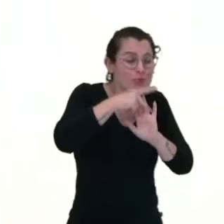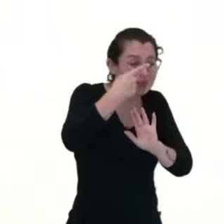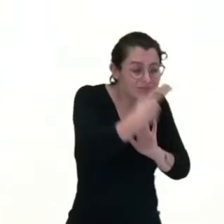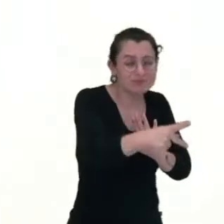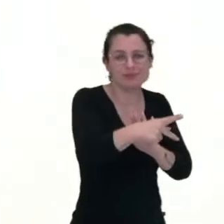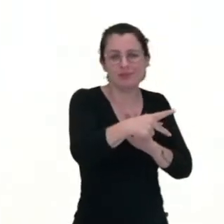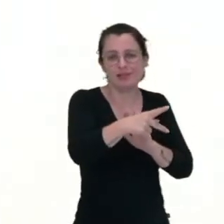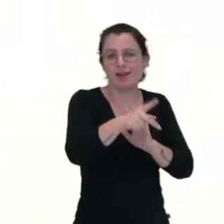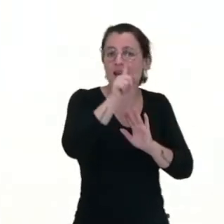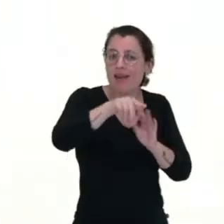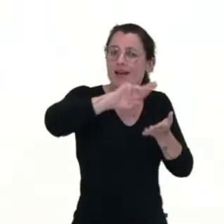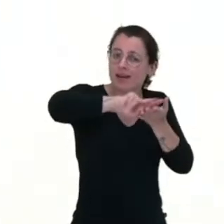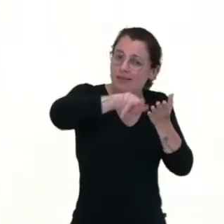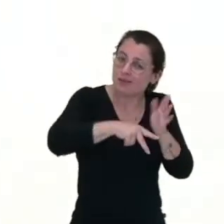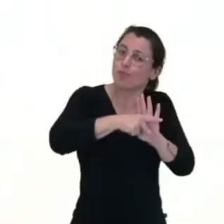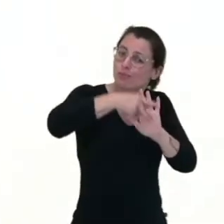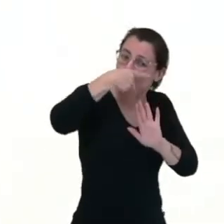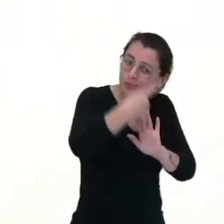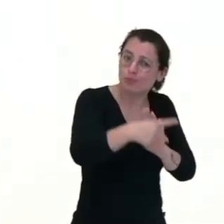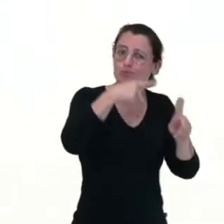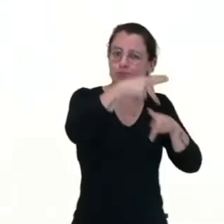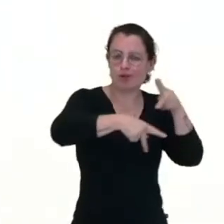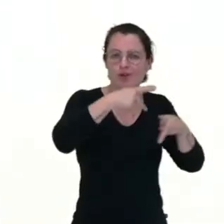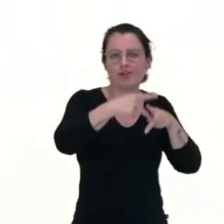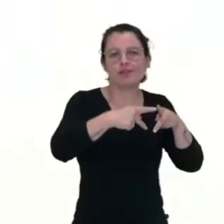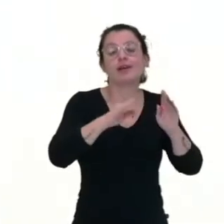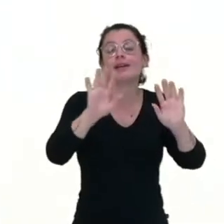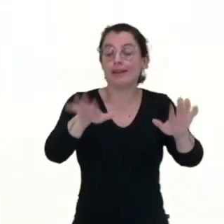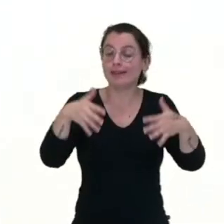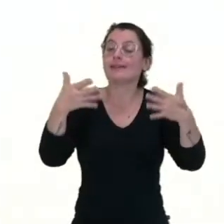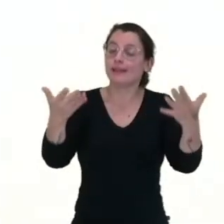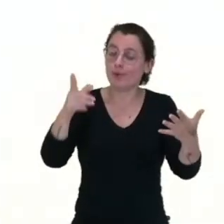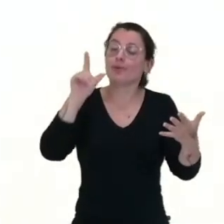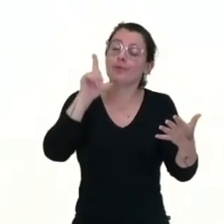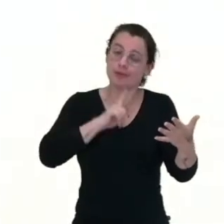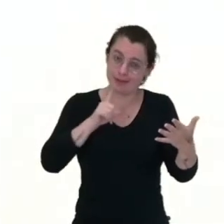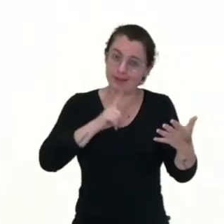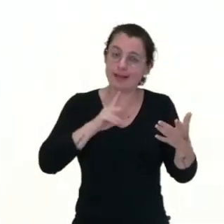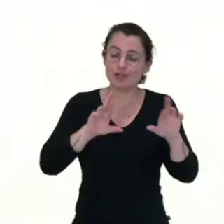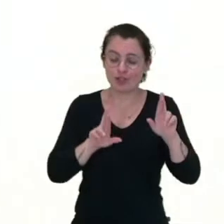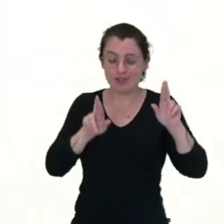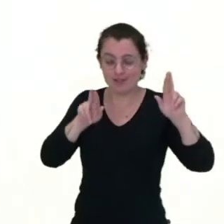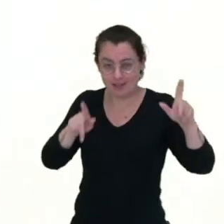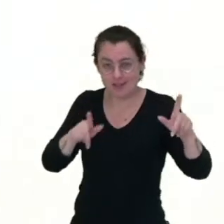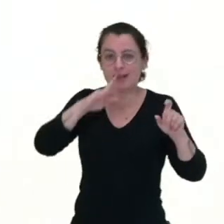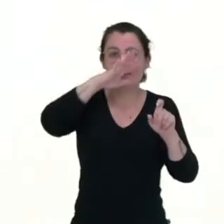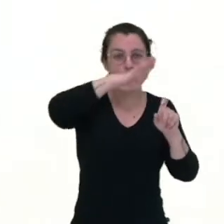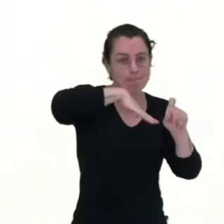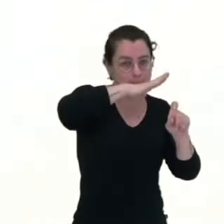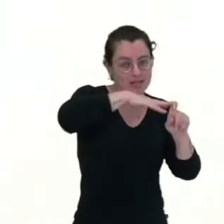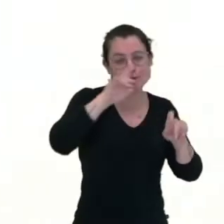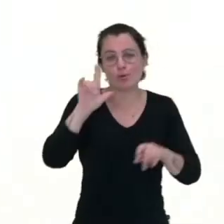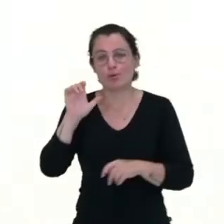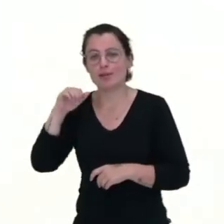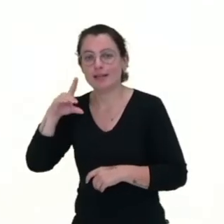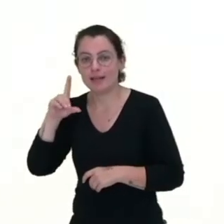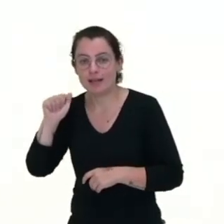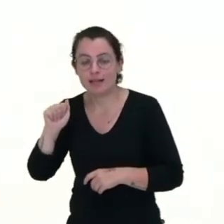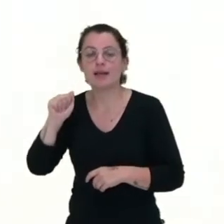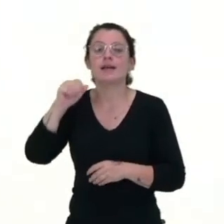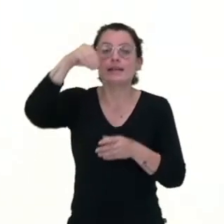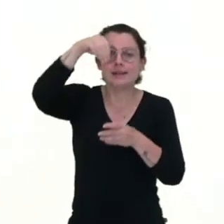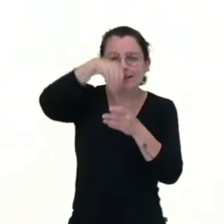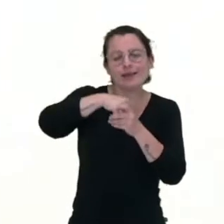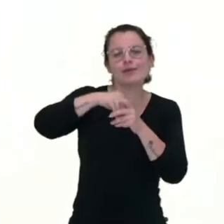do povo que produziu. Portanto, há sim uma diferença entre a lenda e o mito na visão da antropologia,